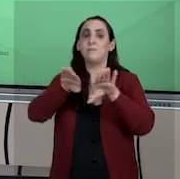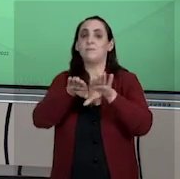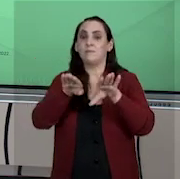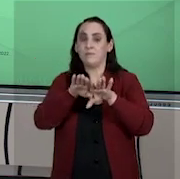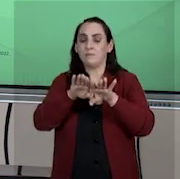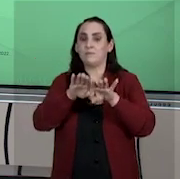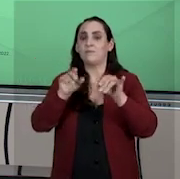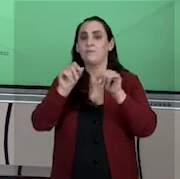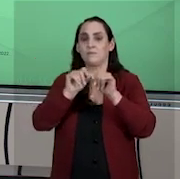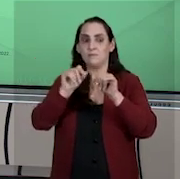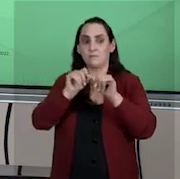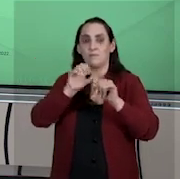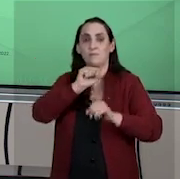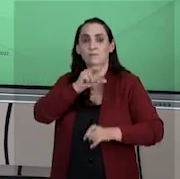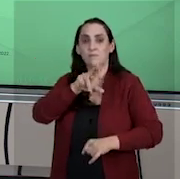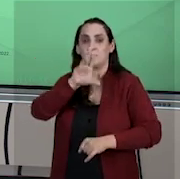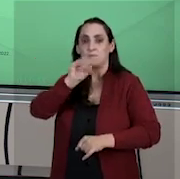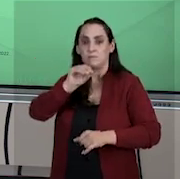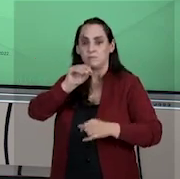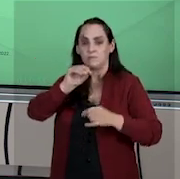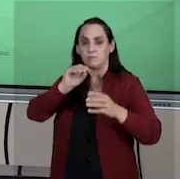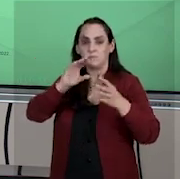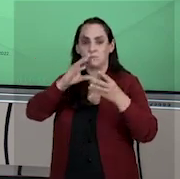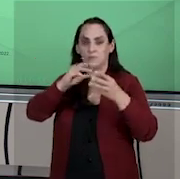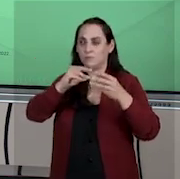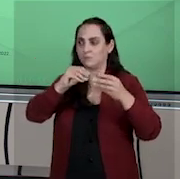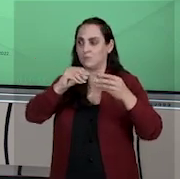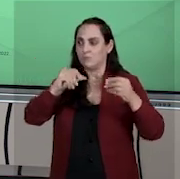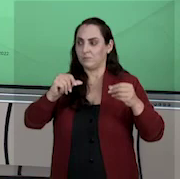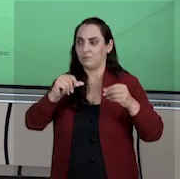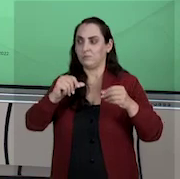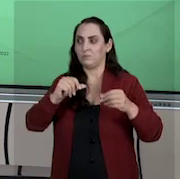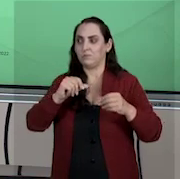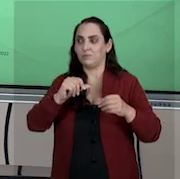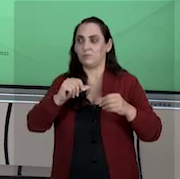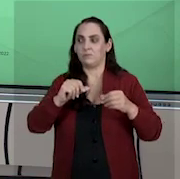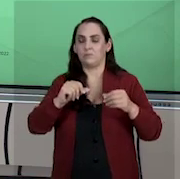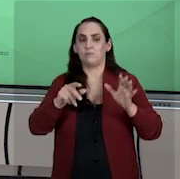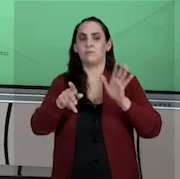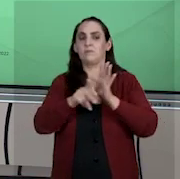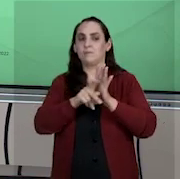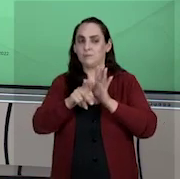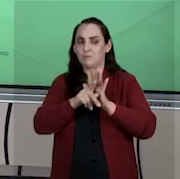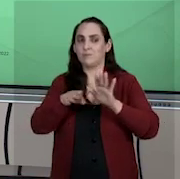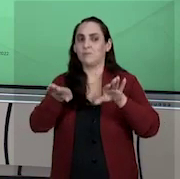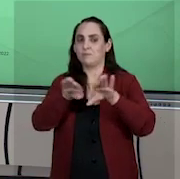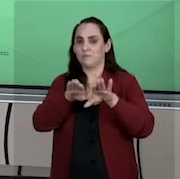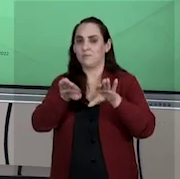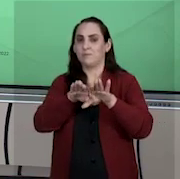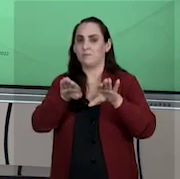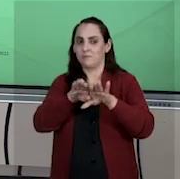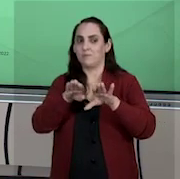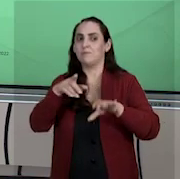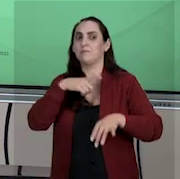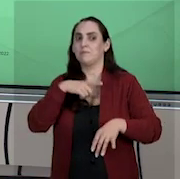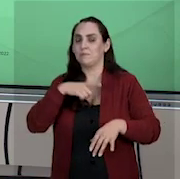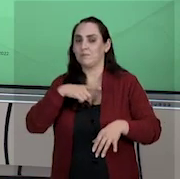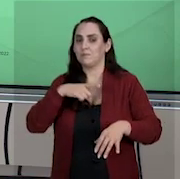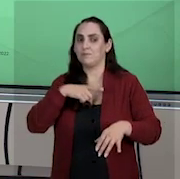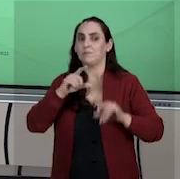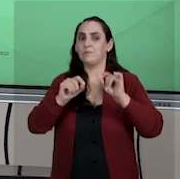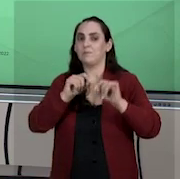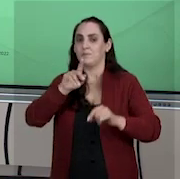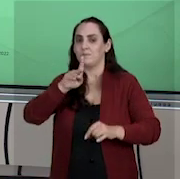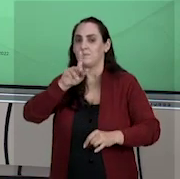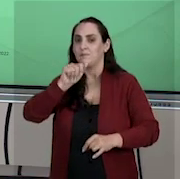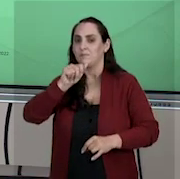vários sucos digestivos que irão atuar durante o processo digestório. E vamos ter o pâncreas, que está logo aqui